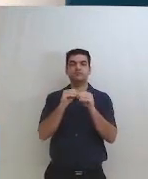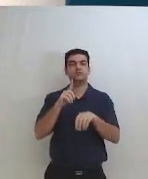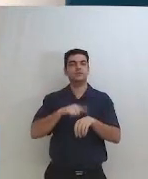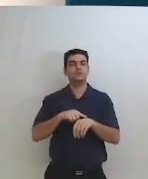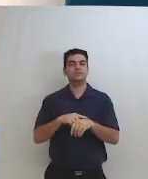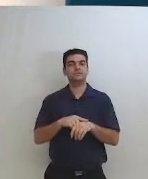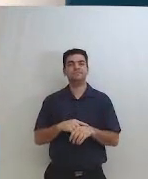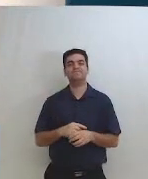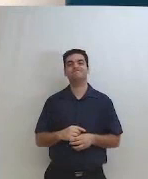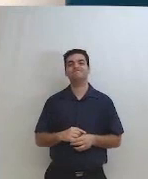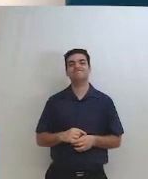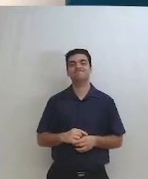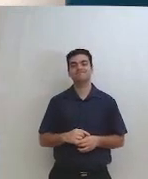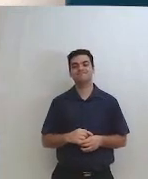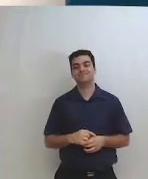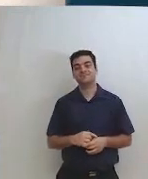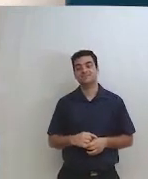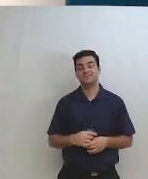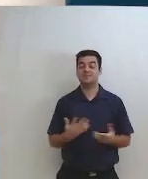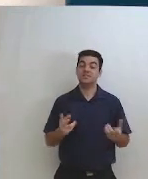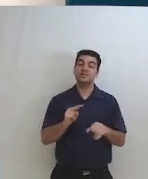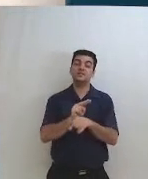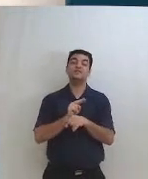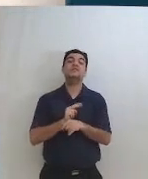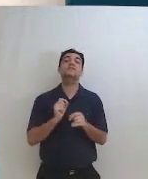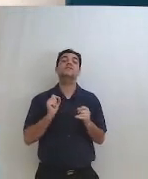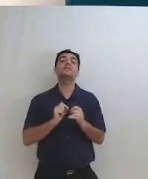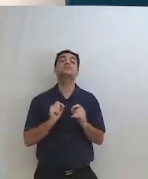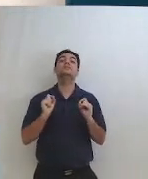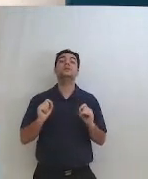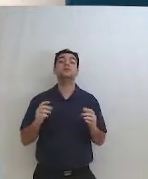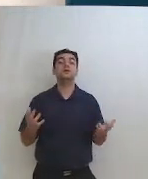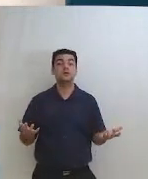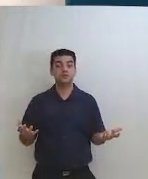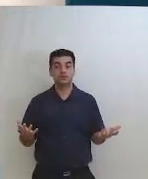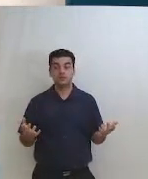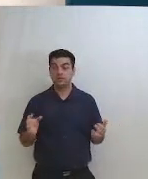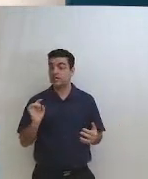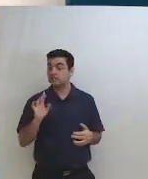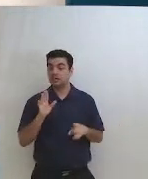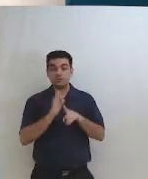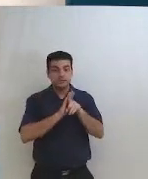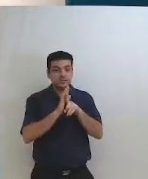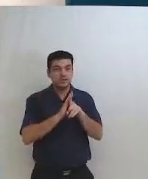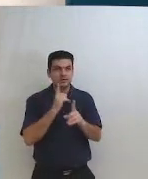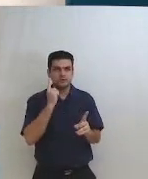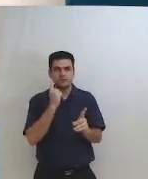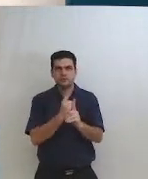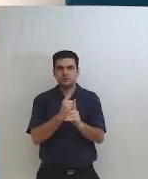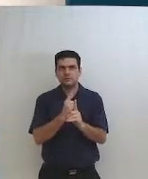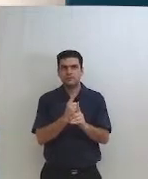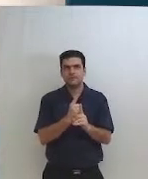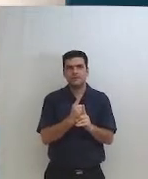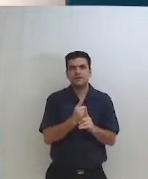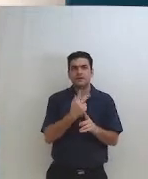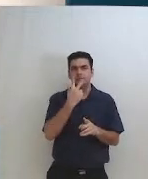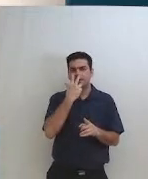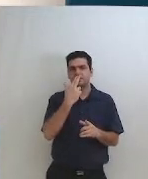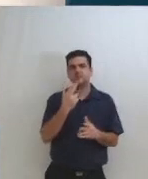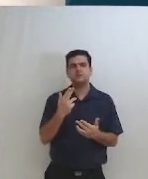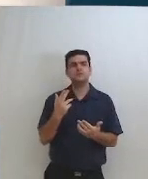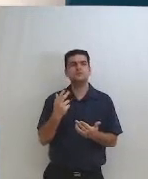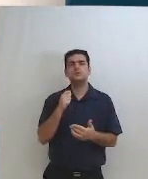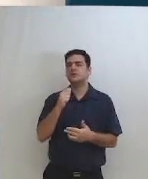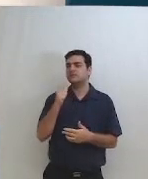E aí a defesa, em uma simples pesquisa, conseguiu encontrar uma entrevista do renomado perito